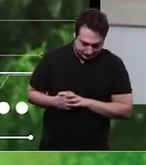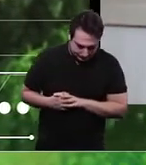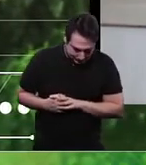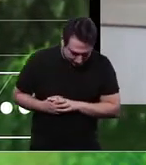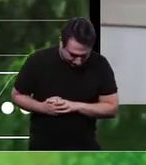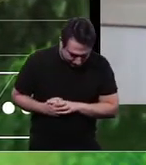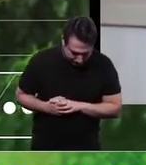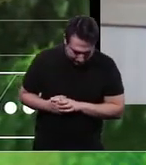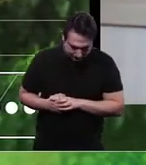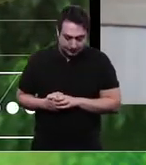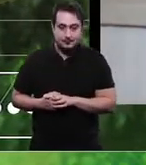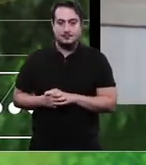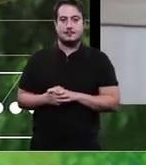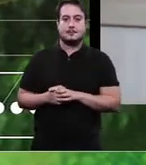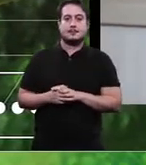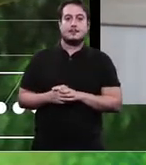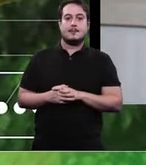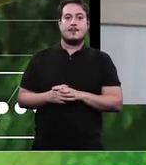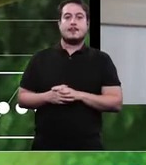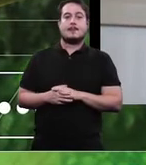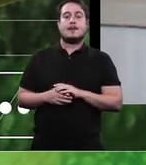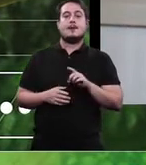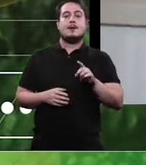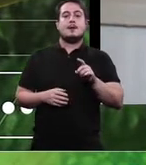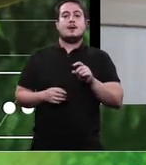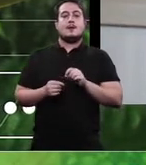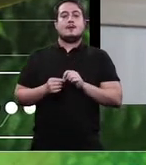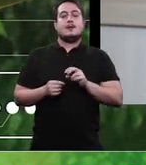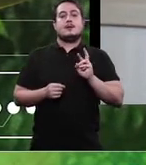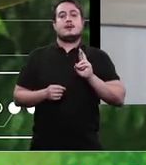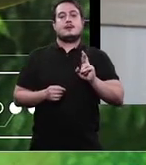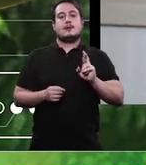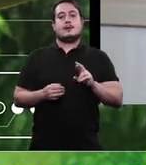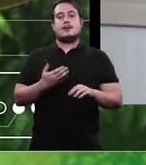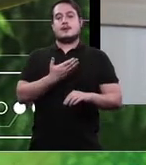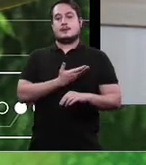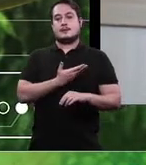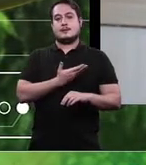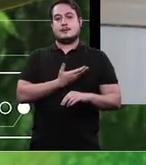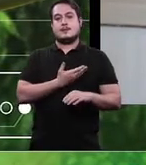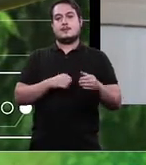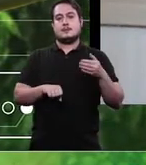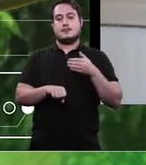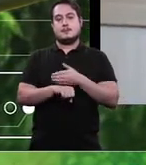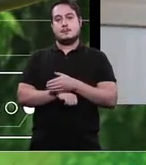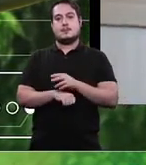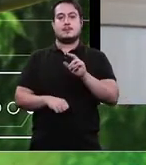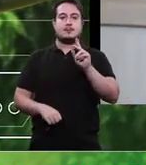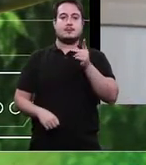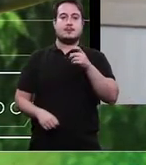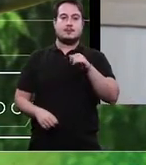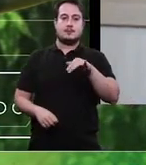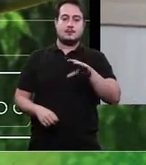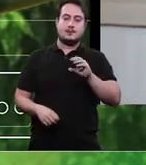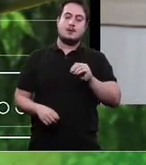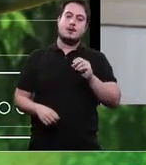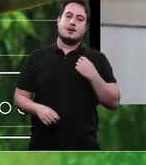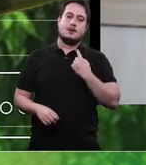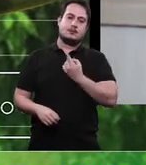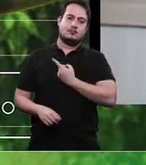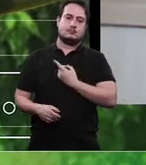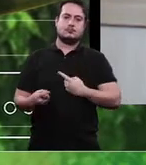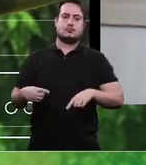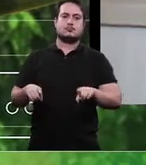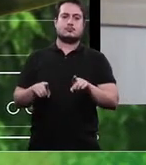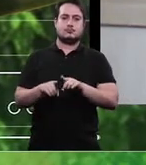obrigado. Você fez referência a alguns amigos, parceiros muito fortes daqui. O Hélio Dias é um nosso parceiro,